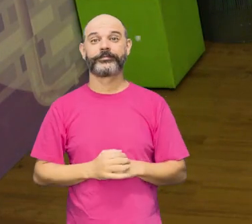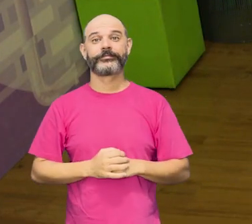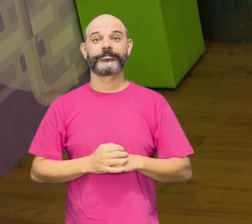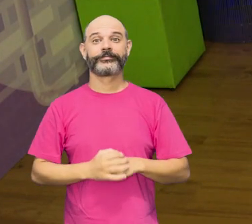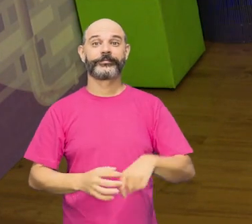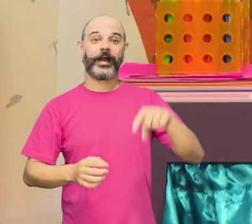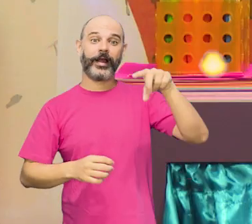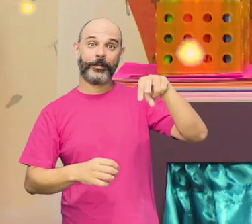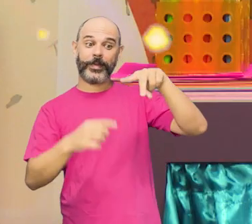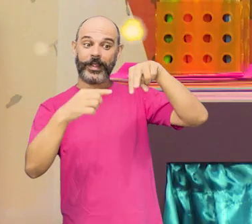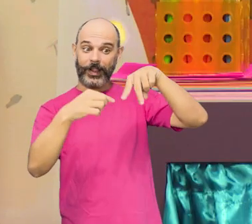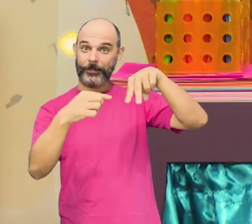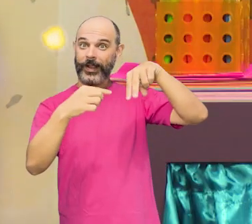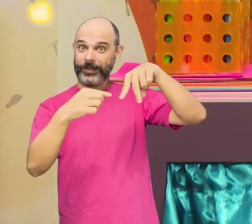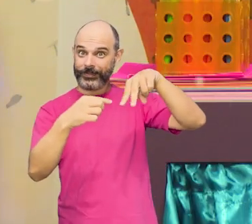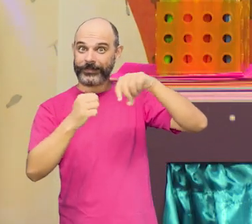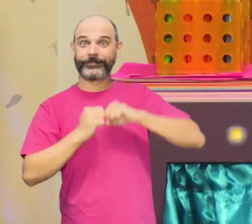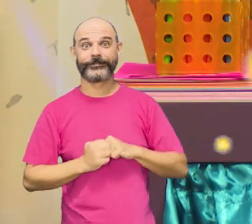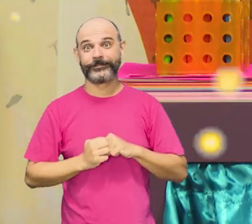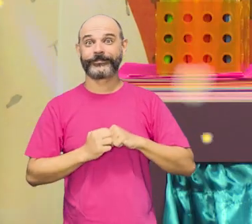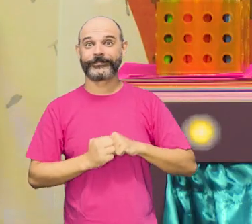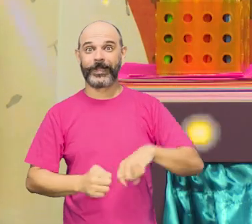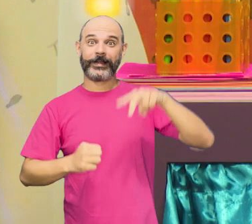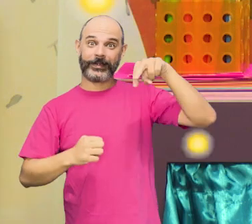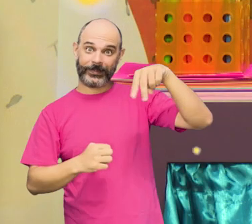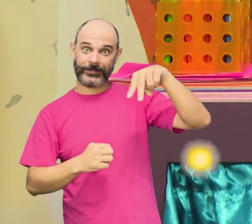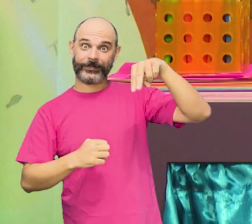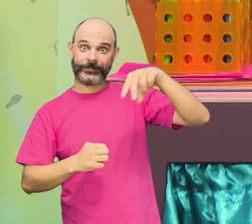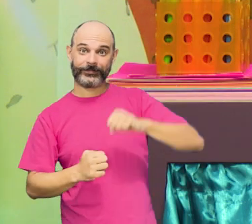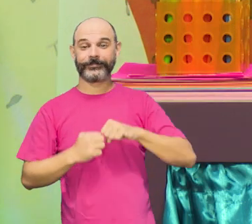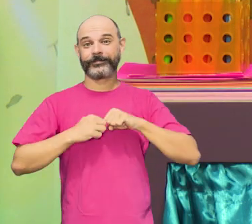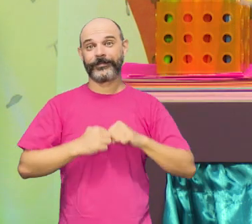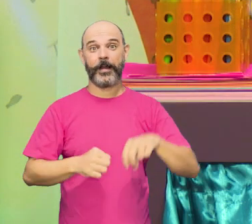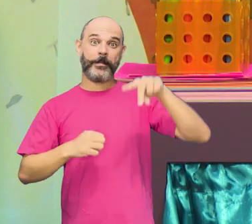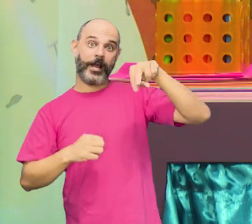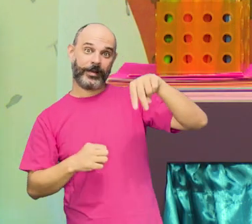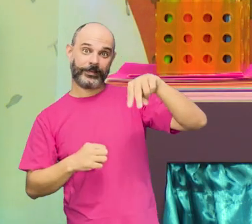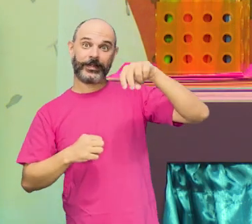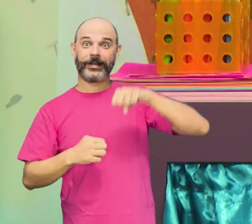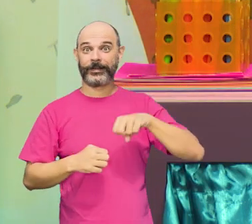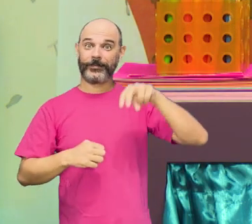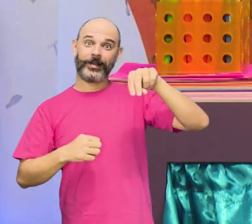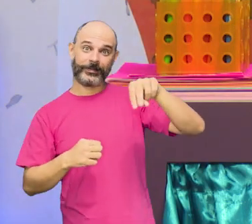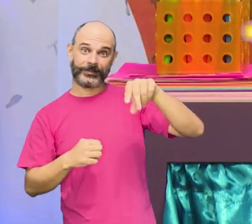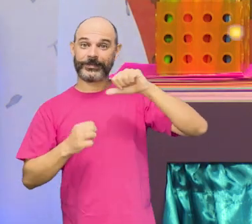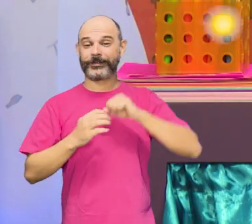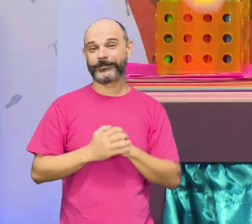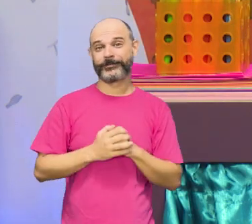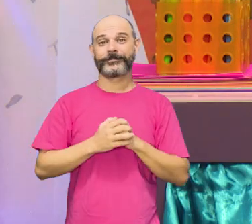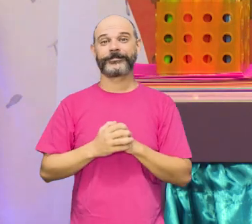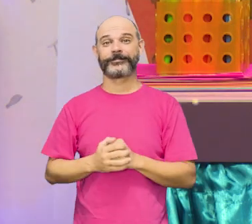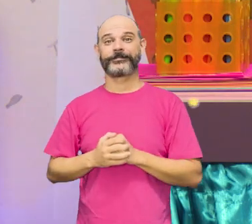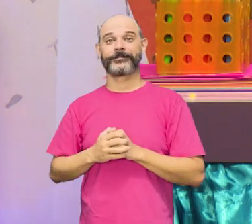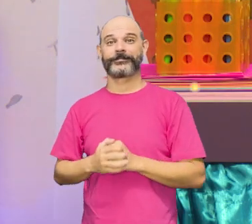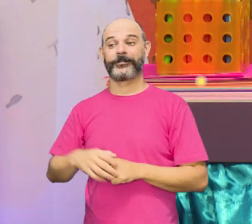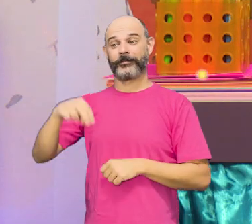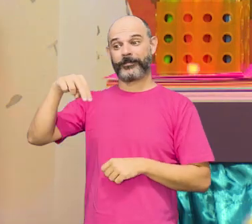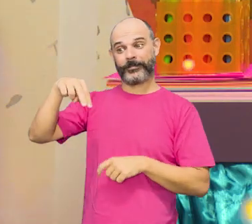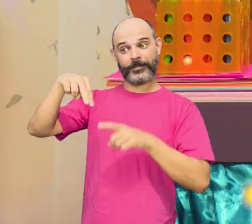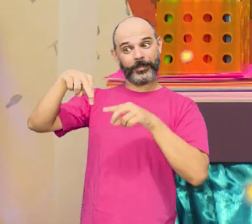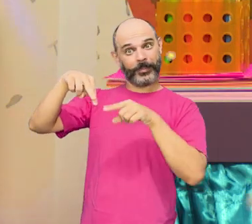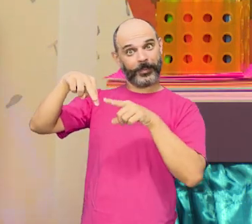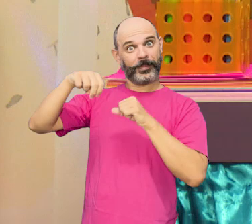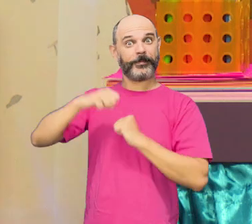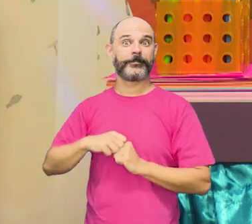perninha! Minha perninha, minha perninha, ela balança, balança,